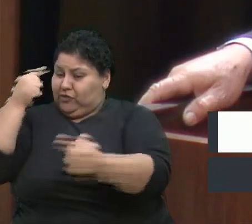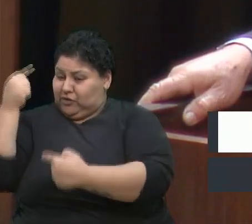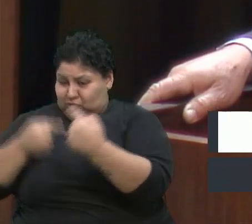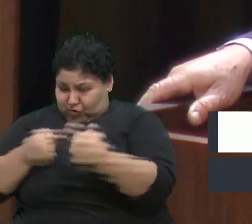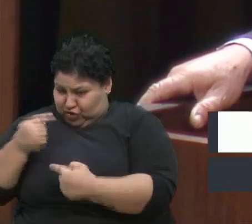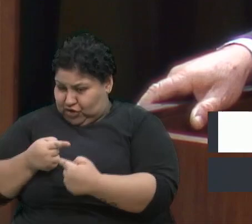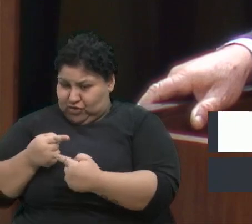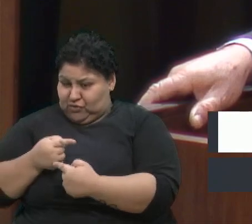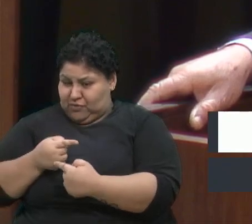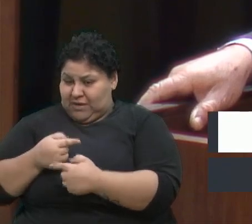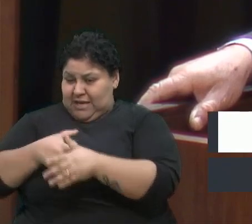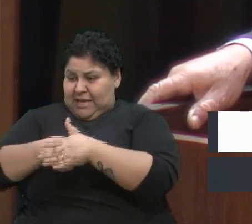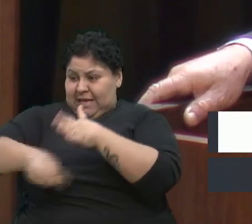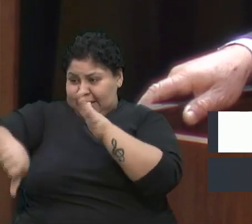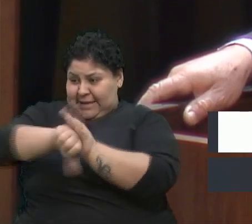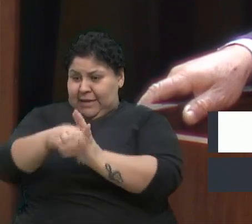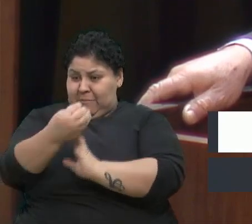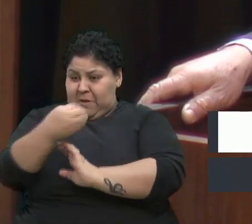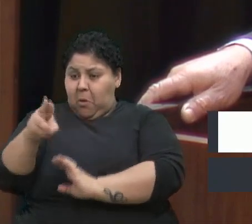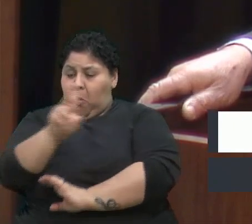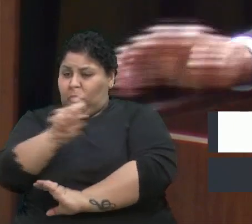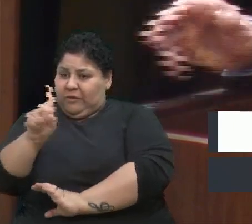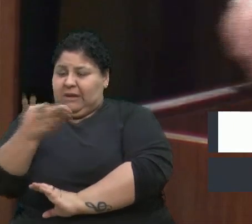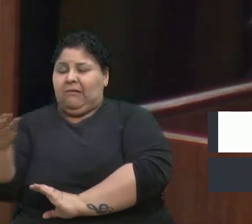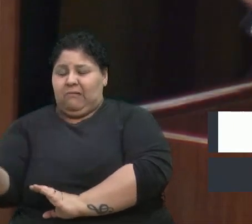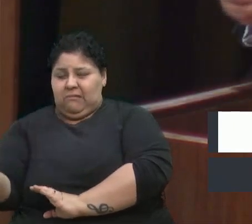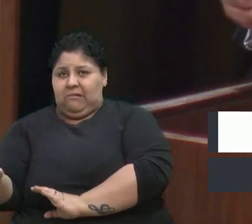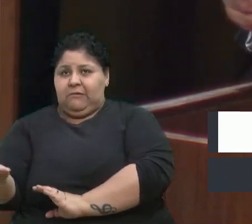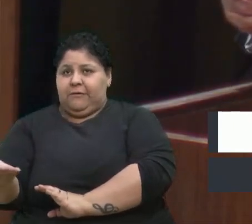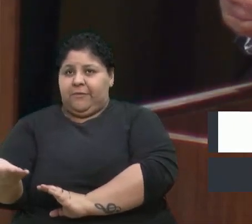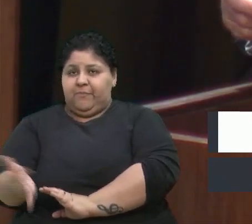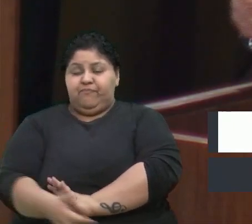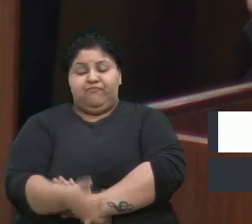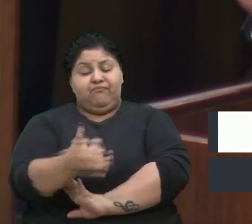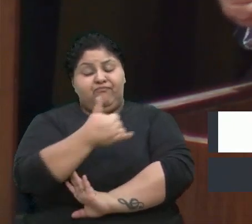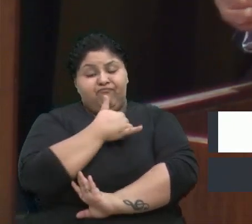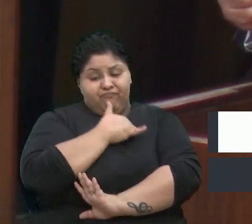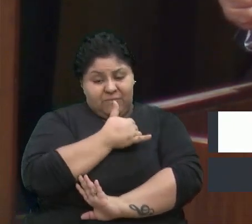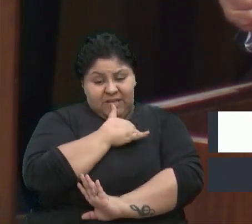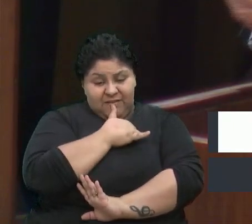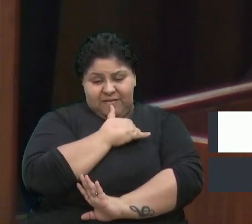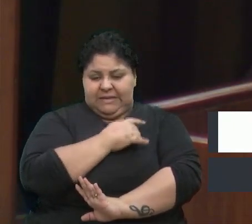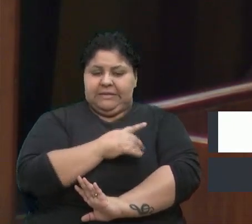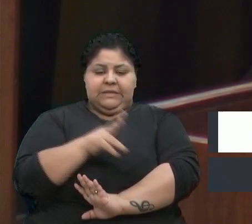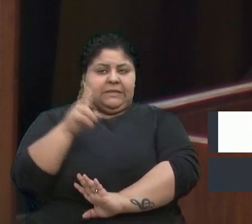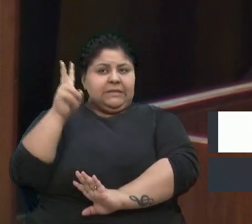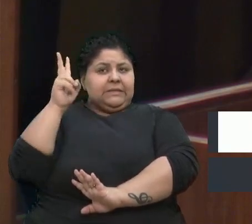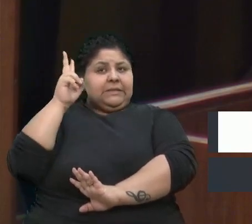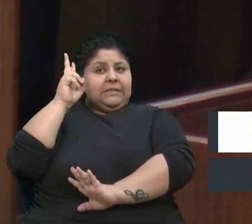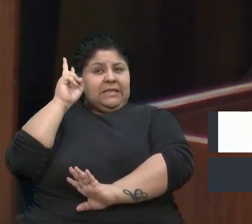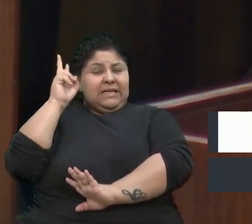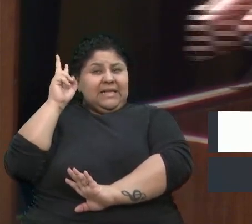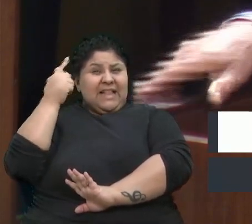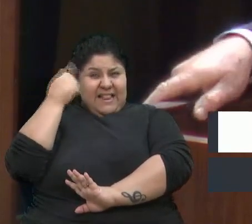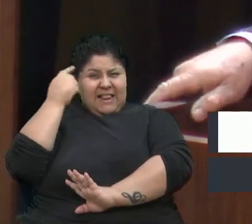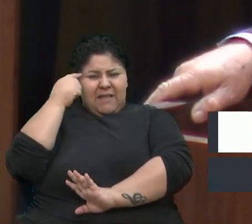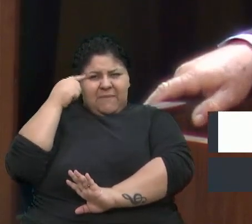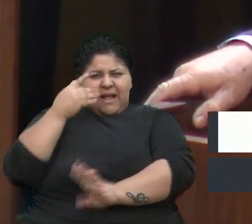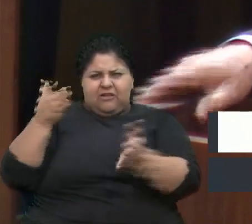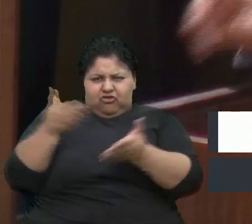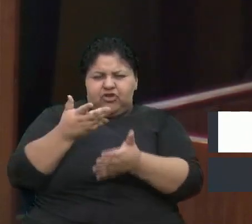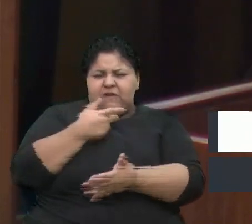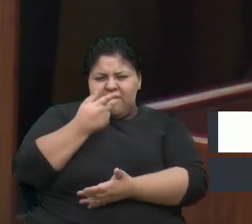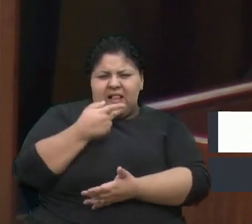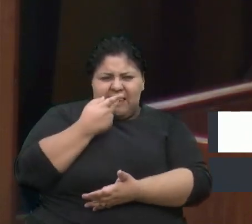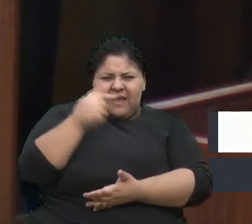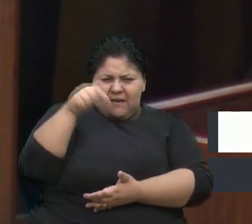seara. Infelizmente, não é visto e lembrado. Eu já falei aqui várias vezes.